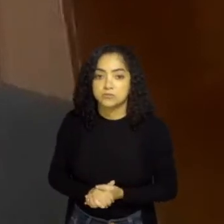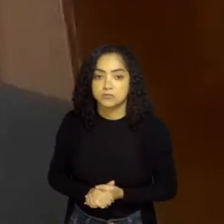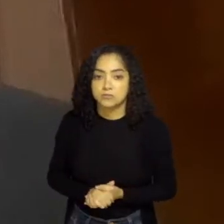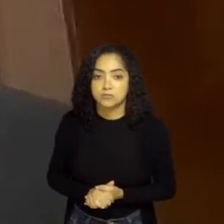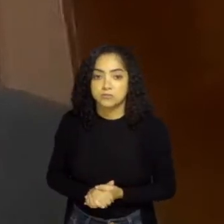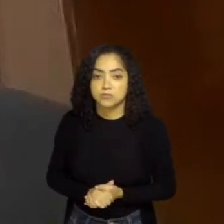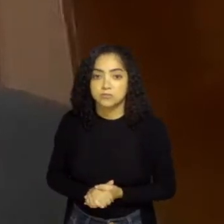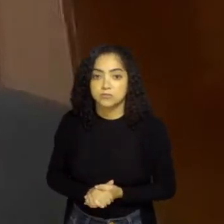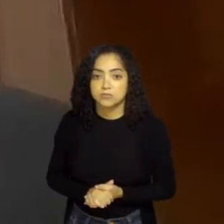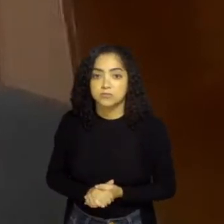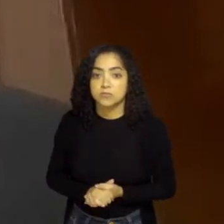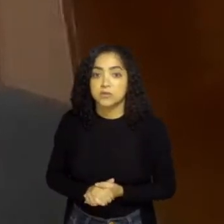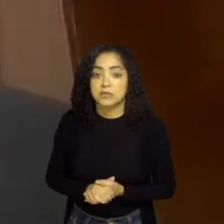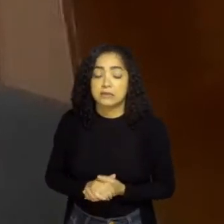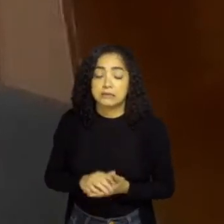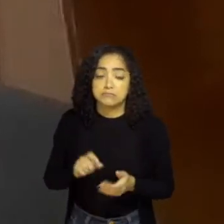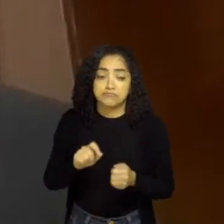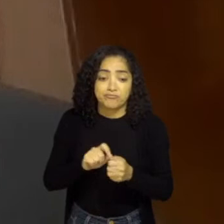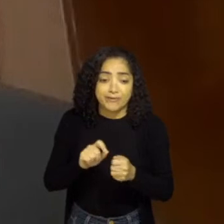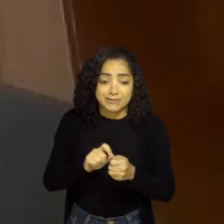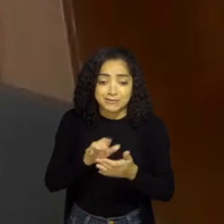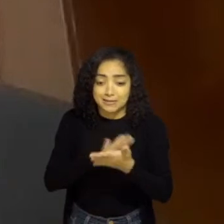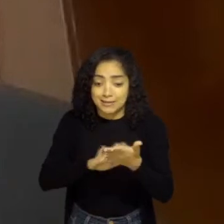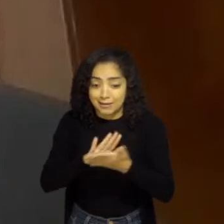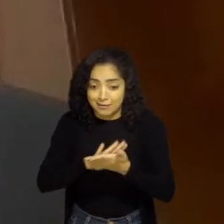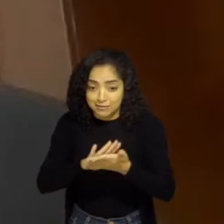assim, se nada for feito,